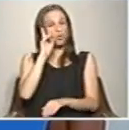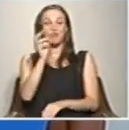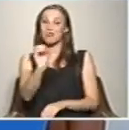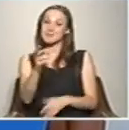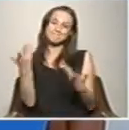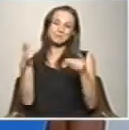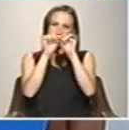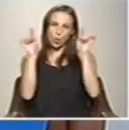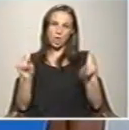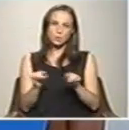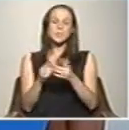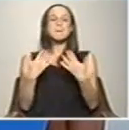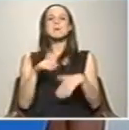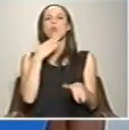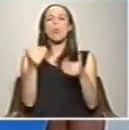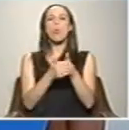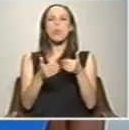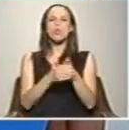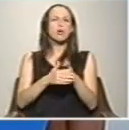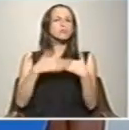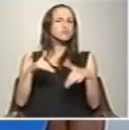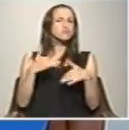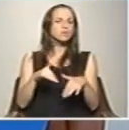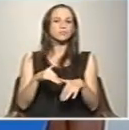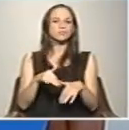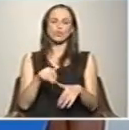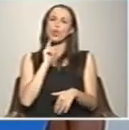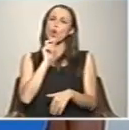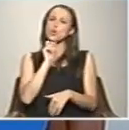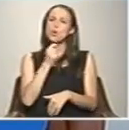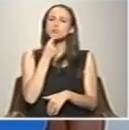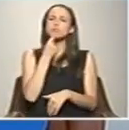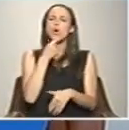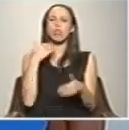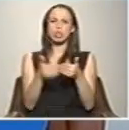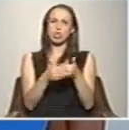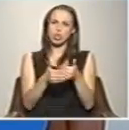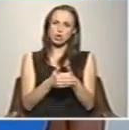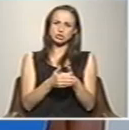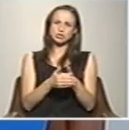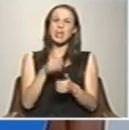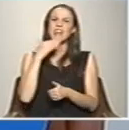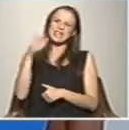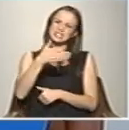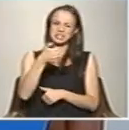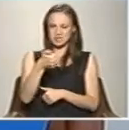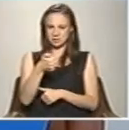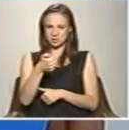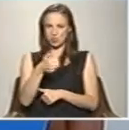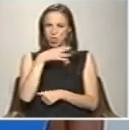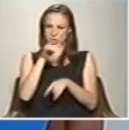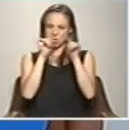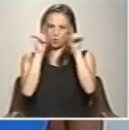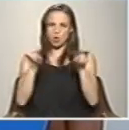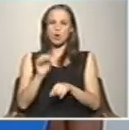os muito idosos também já vão em 20%. Portanto, muito idosos que nós aqui escalonamos em 75 anos, embora a Organização Mundial